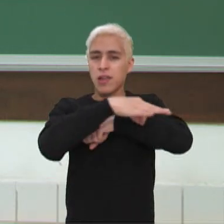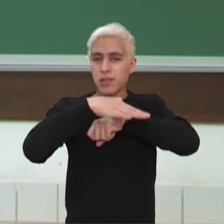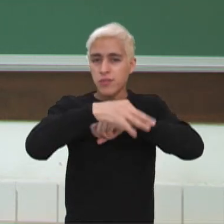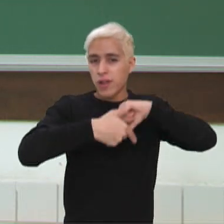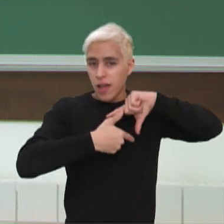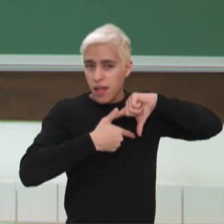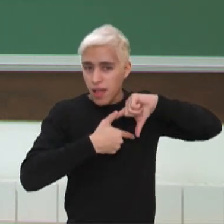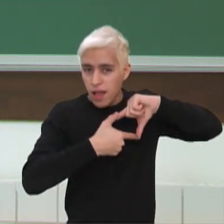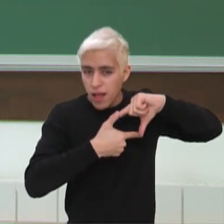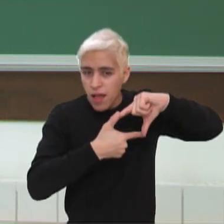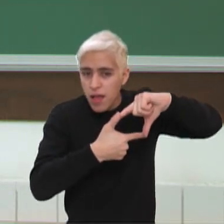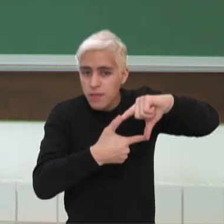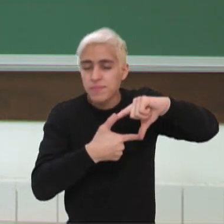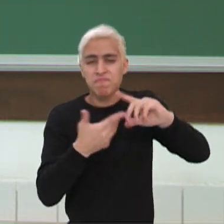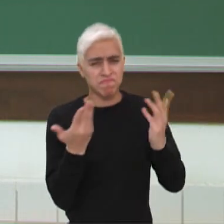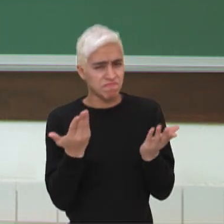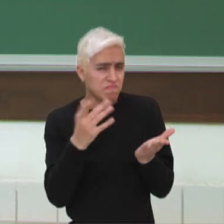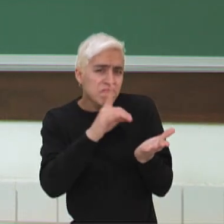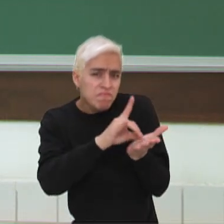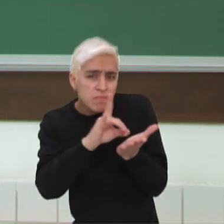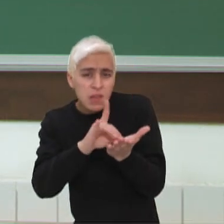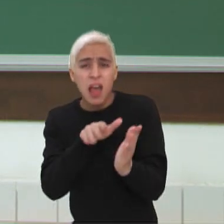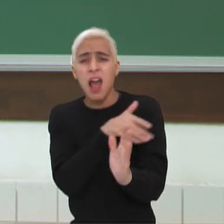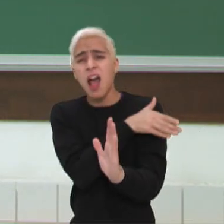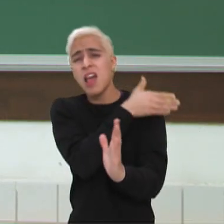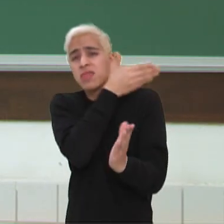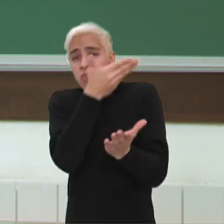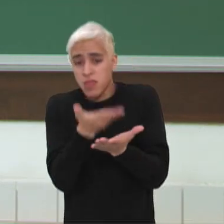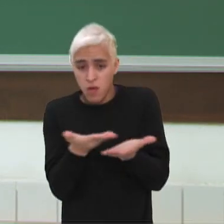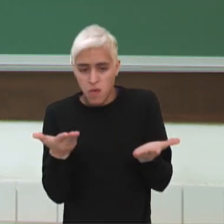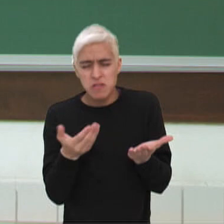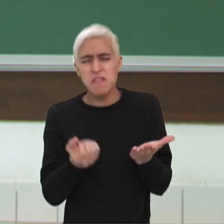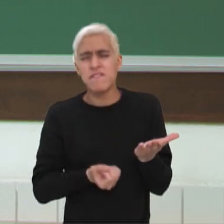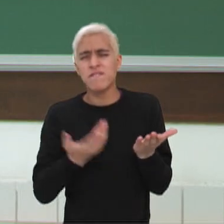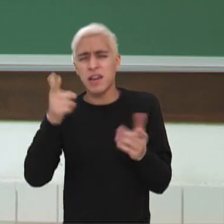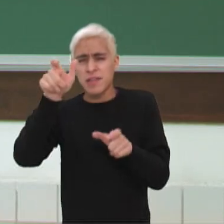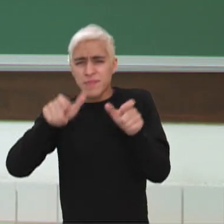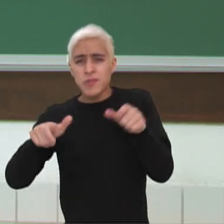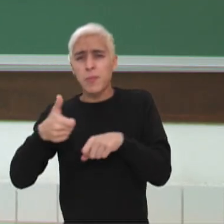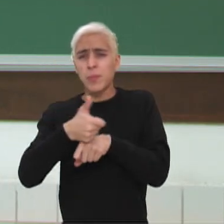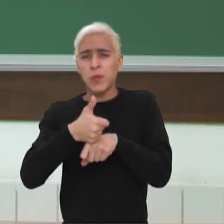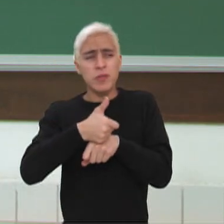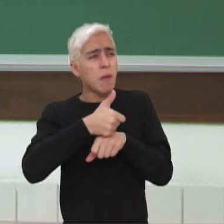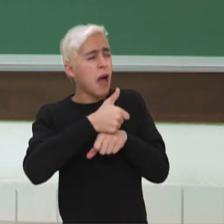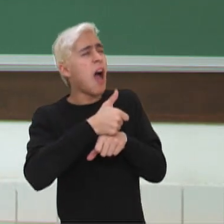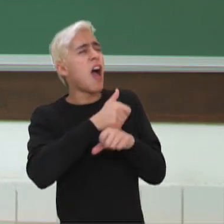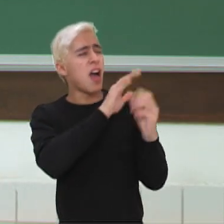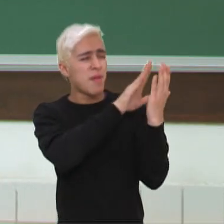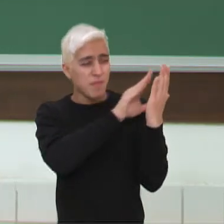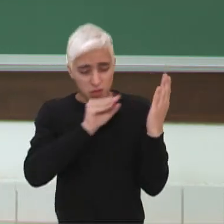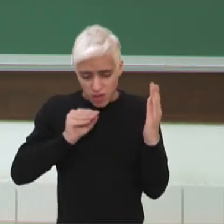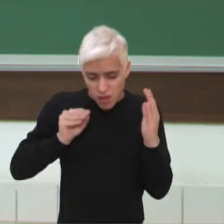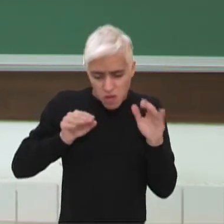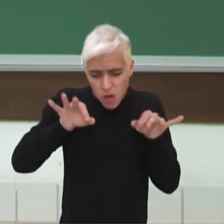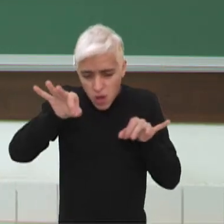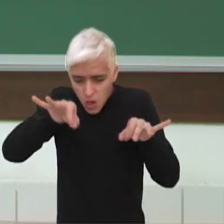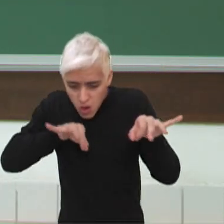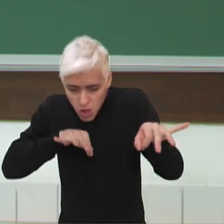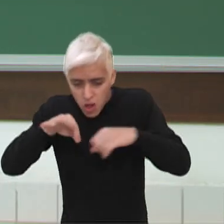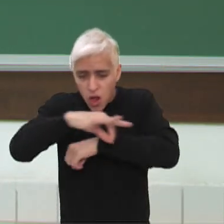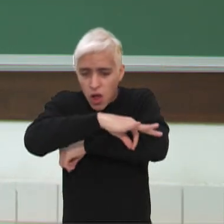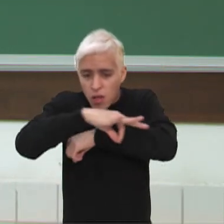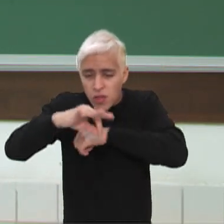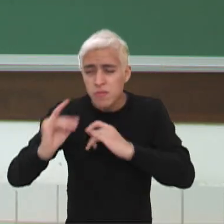O fato é que, até hoje, diversos arquitetos utilizam esses moldes de arquitetura clássica para